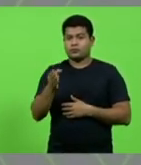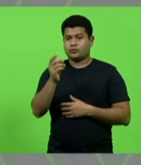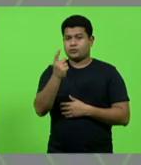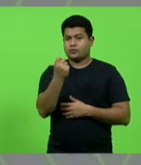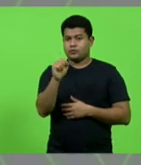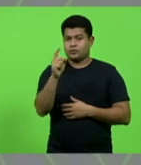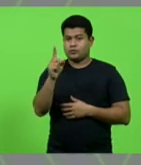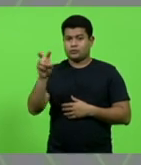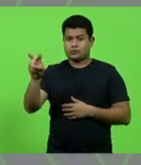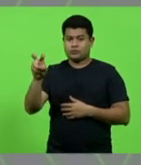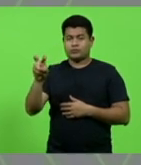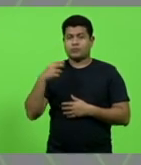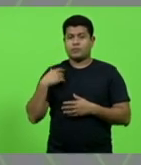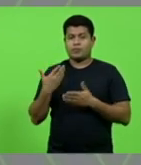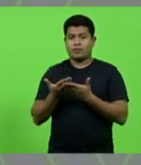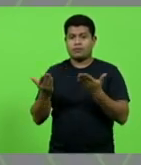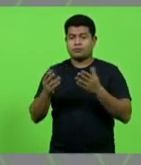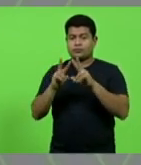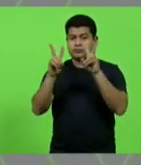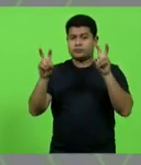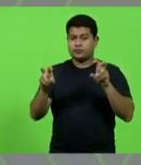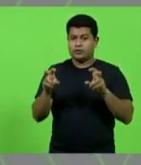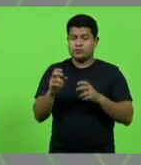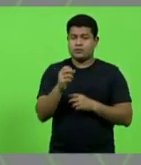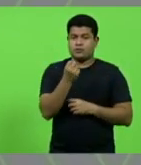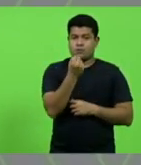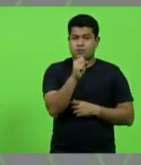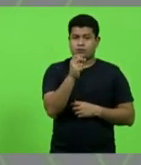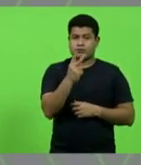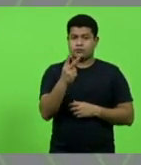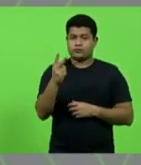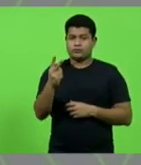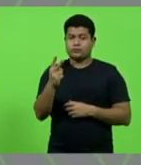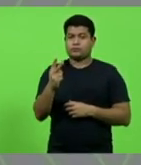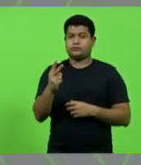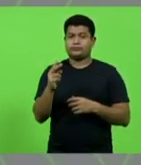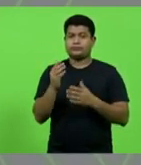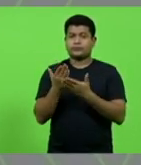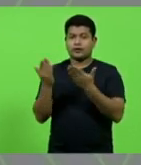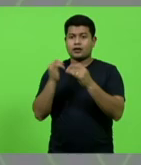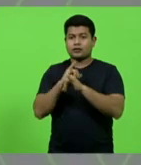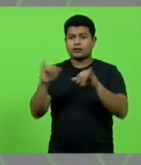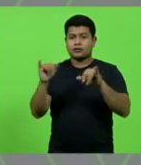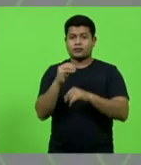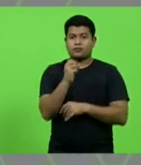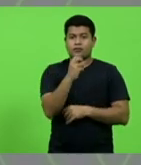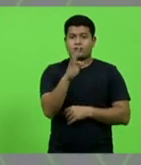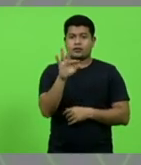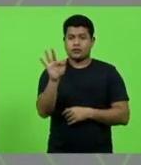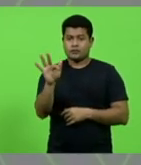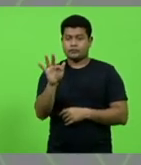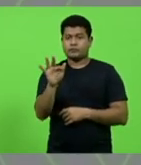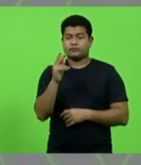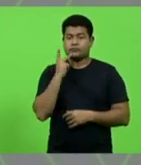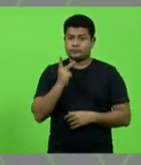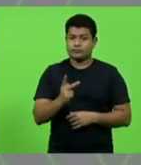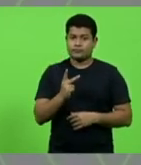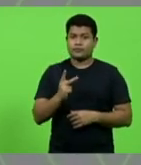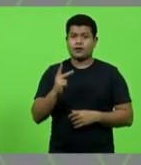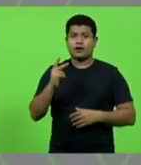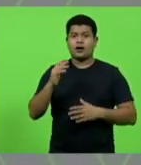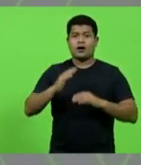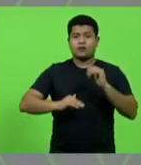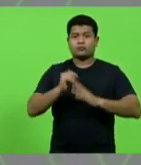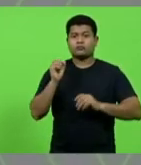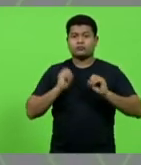repercussão geral, pelo tema 822, manifestou-se, né, a Suprema Corte, manifestou-se no sentido de que a prática do ensino domiciliar no